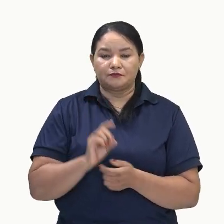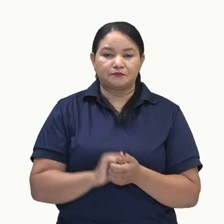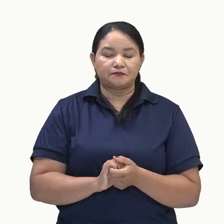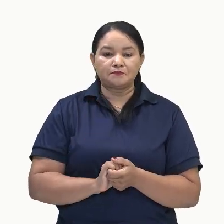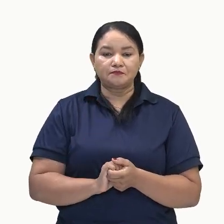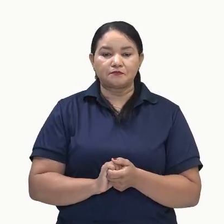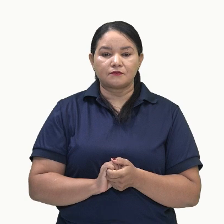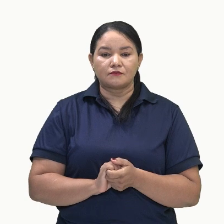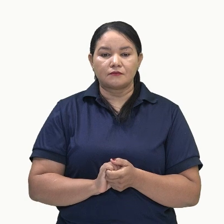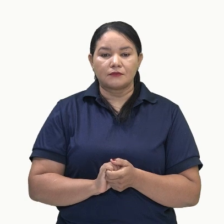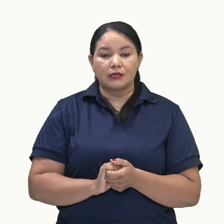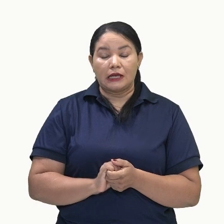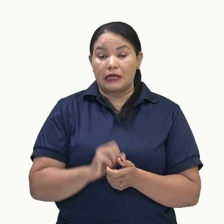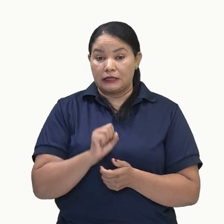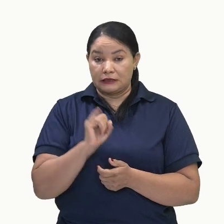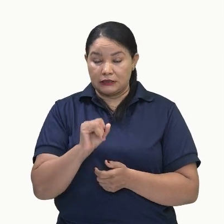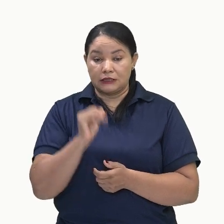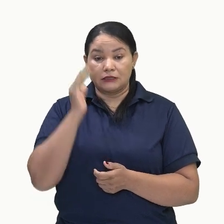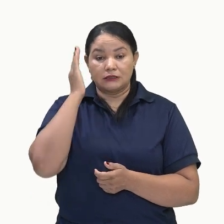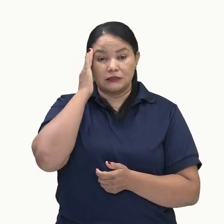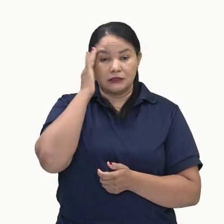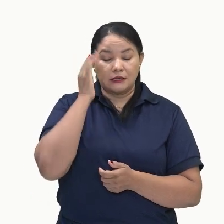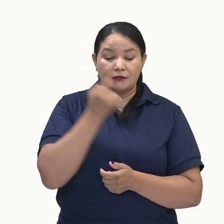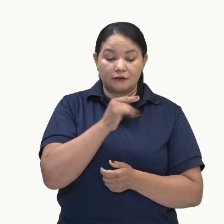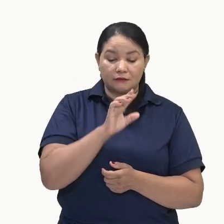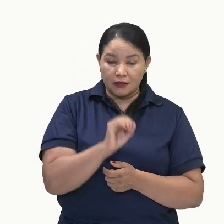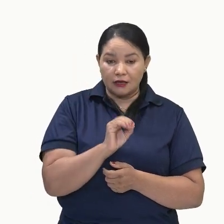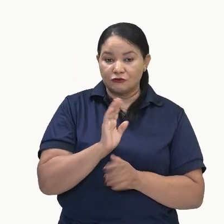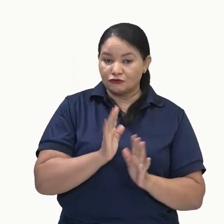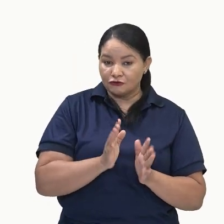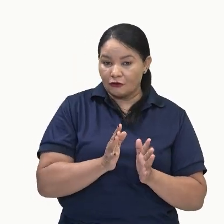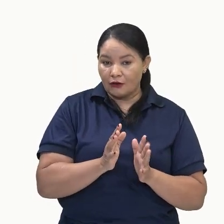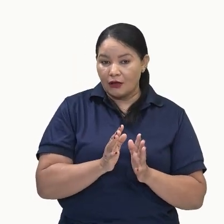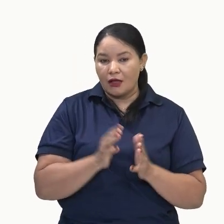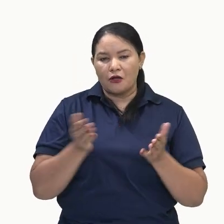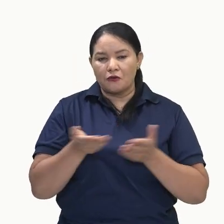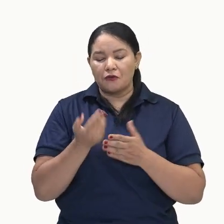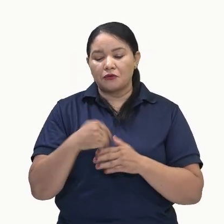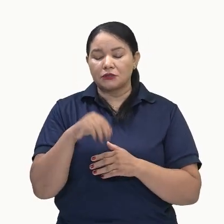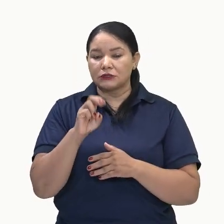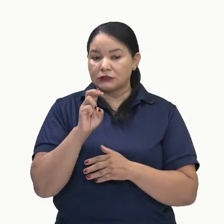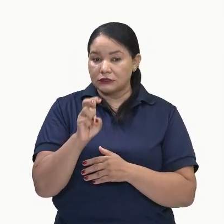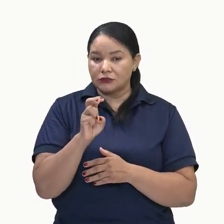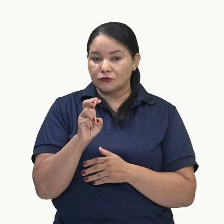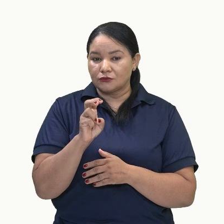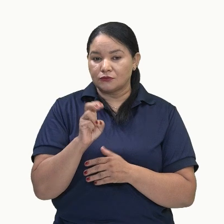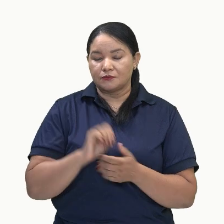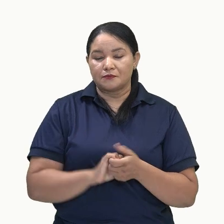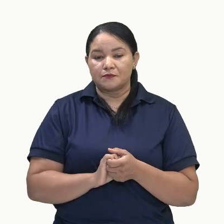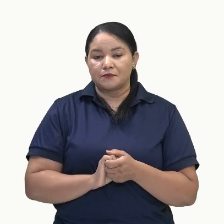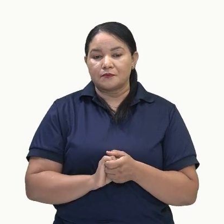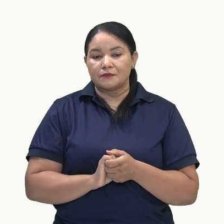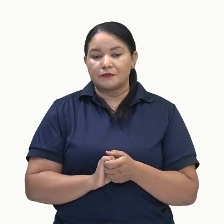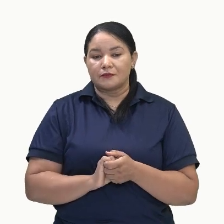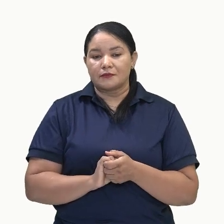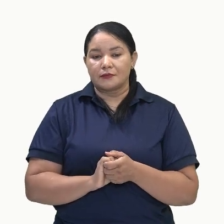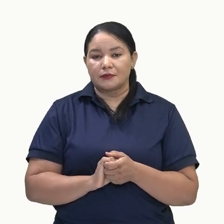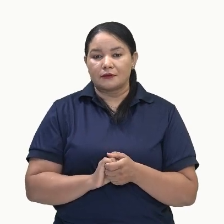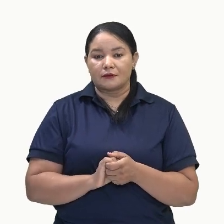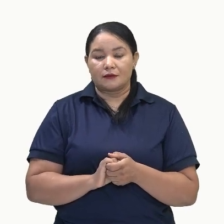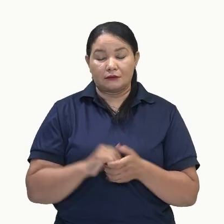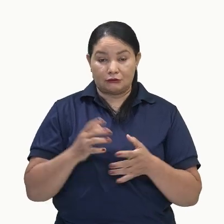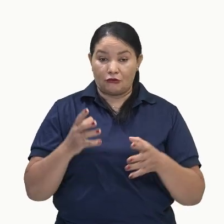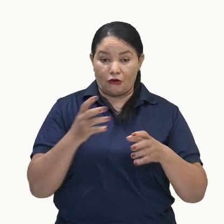só. Se eu já sei calcular 10%, olha aqui para o professor. Se já sei calcular 10% de